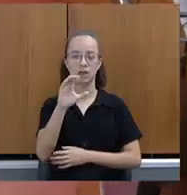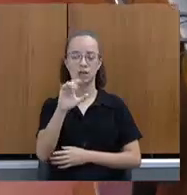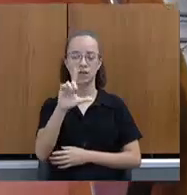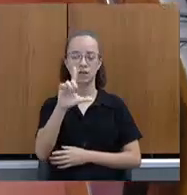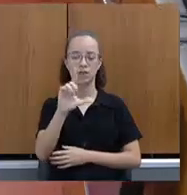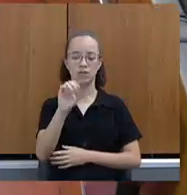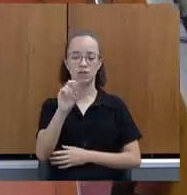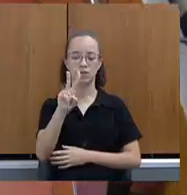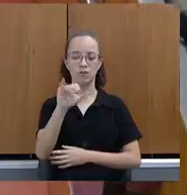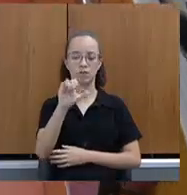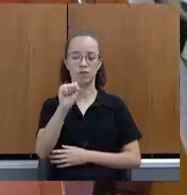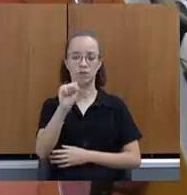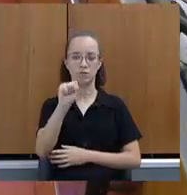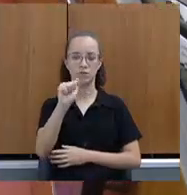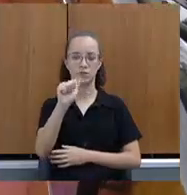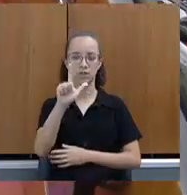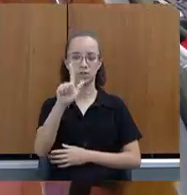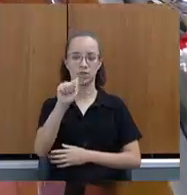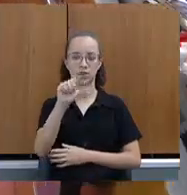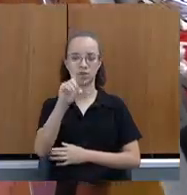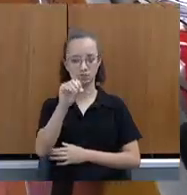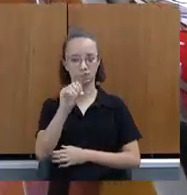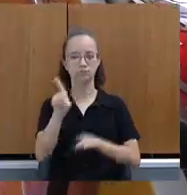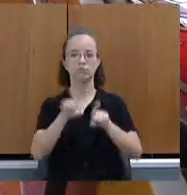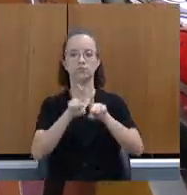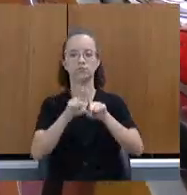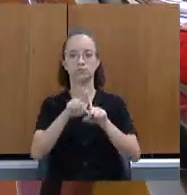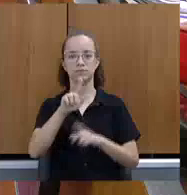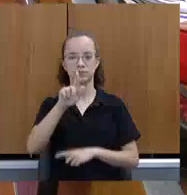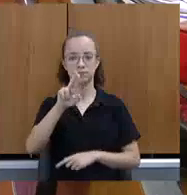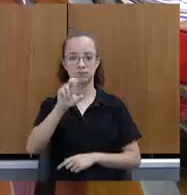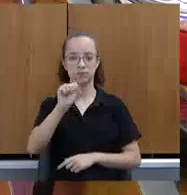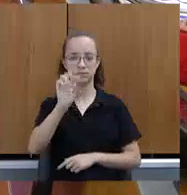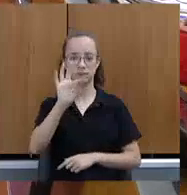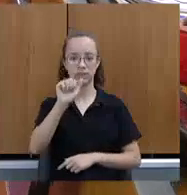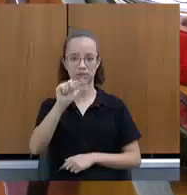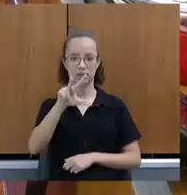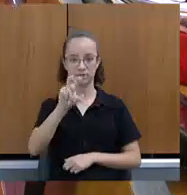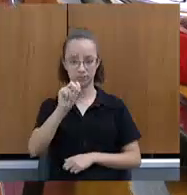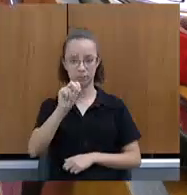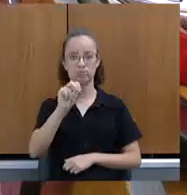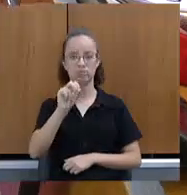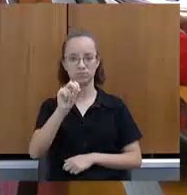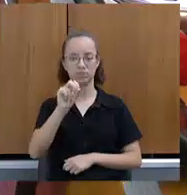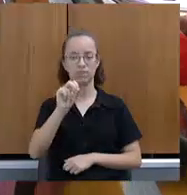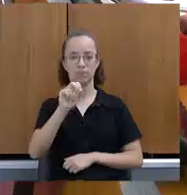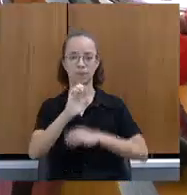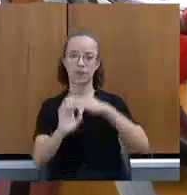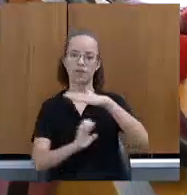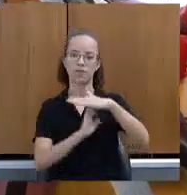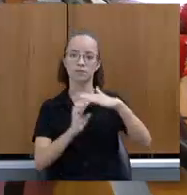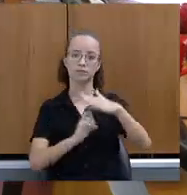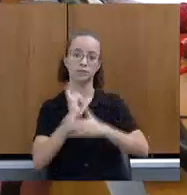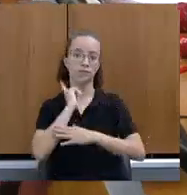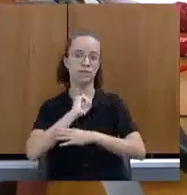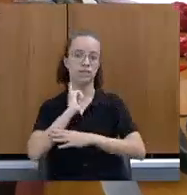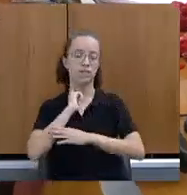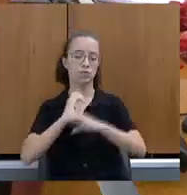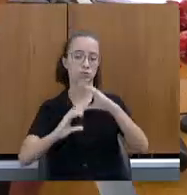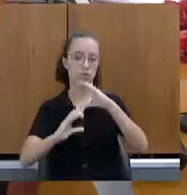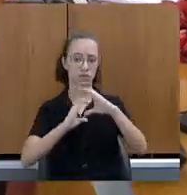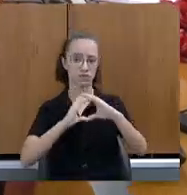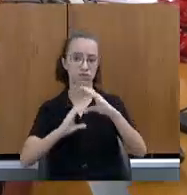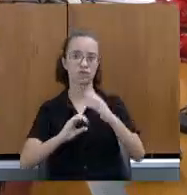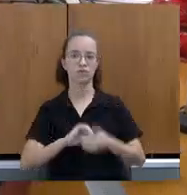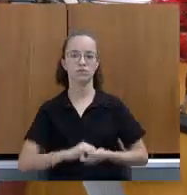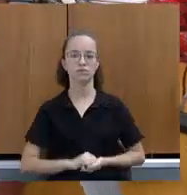presença do Gustavo de Oliveira presidente da empresa Mineira de comunicação